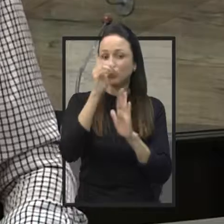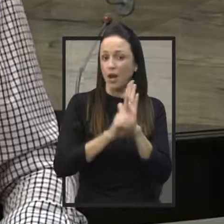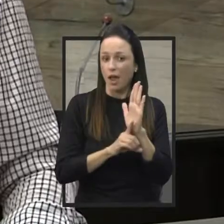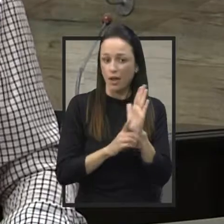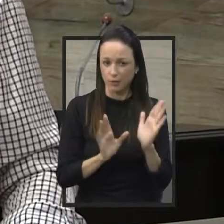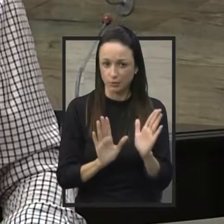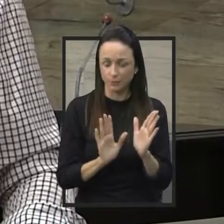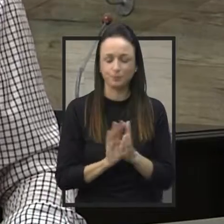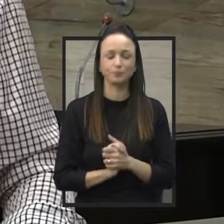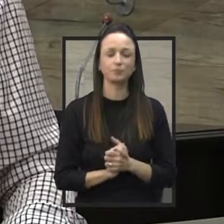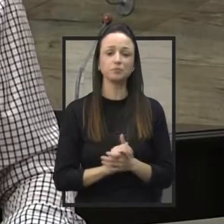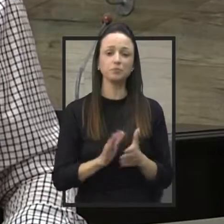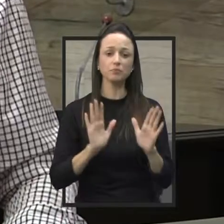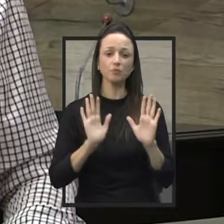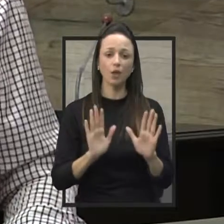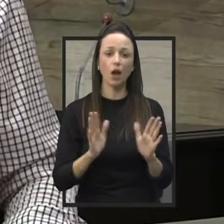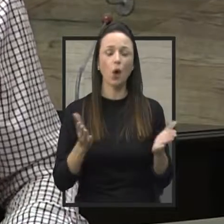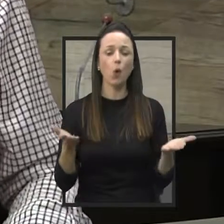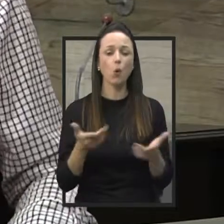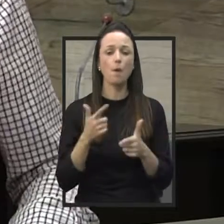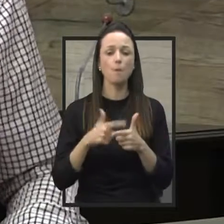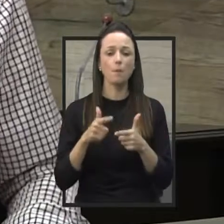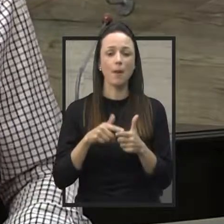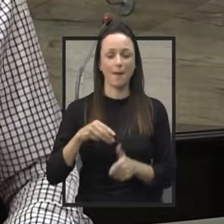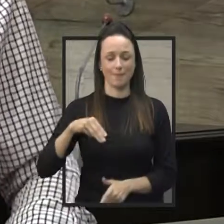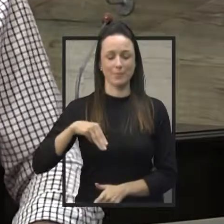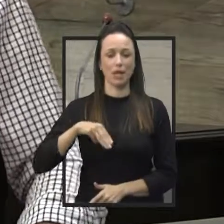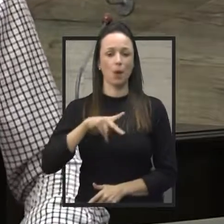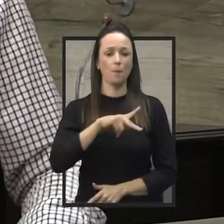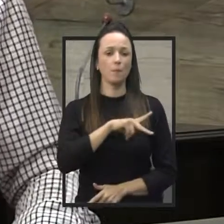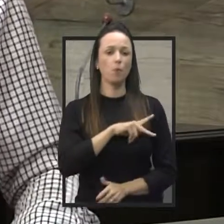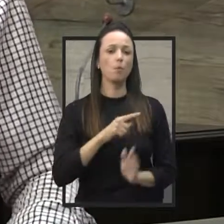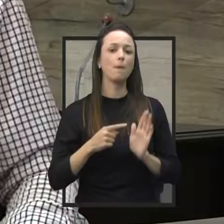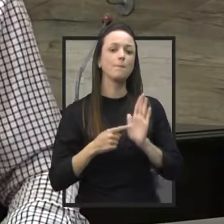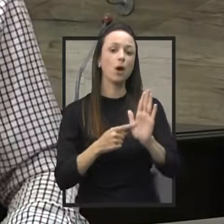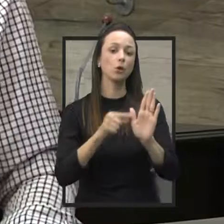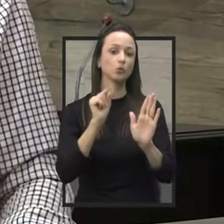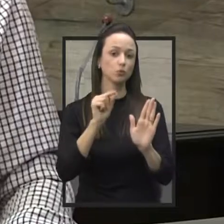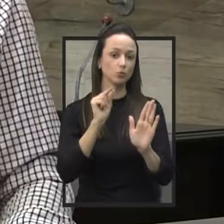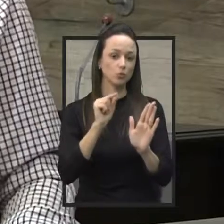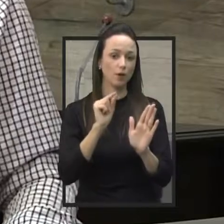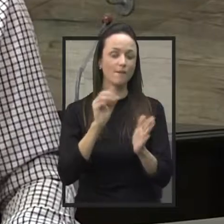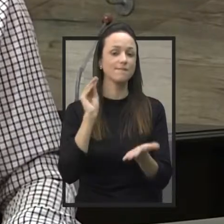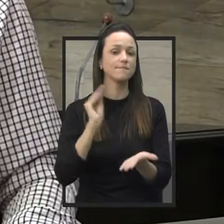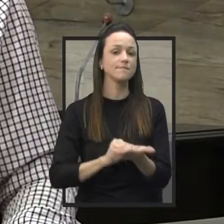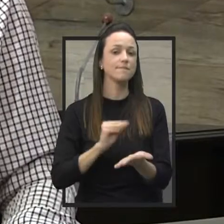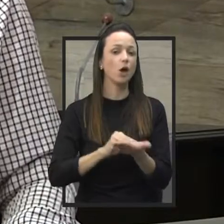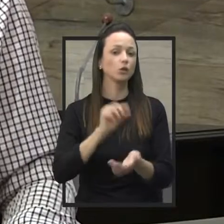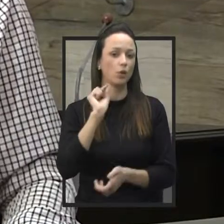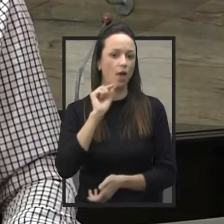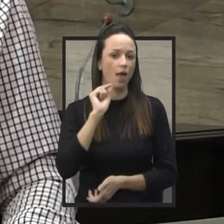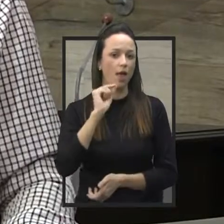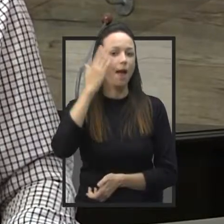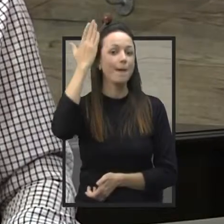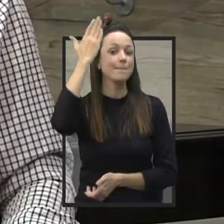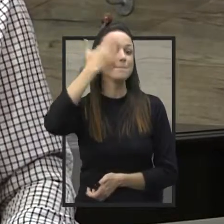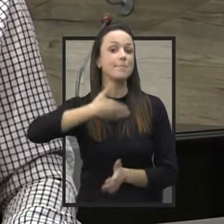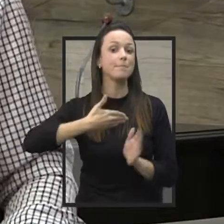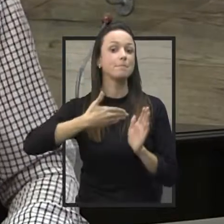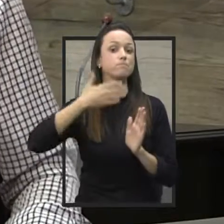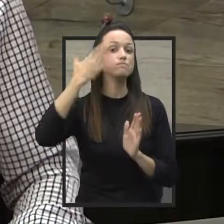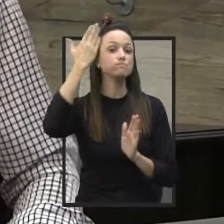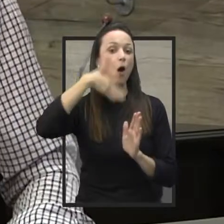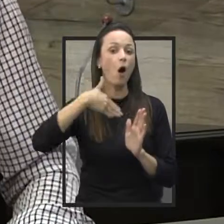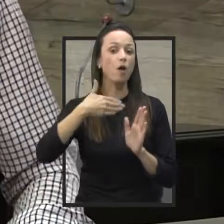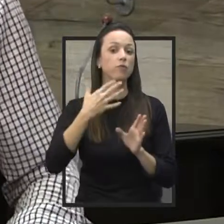grande problema, hoje, o que o Ministério Público aponta é a falta de prestação de contas dos recursos